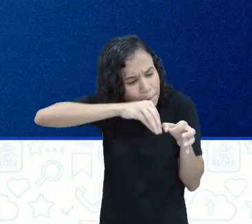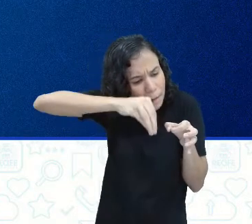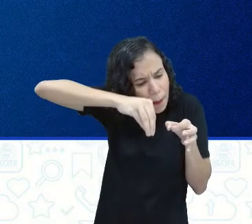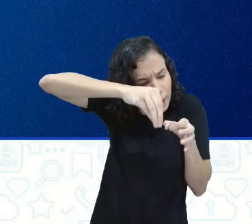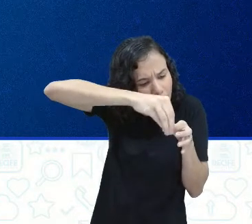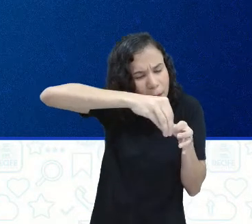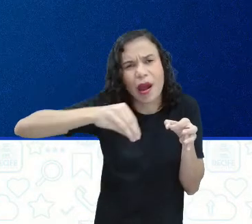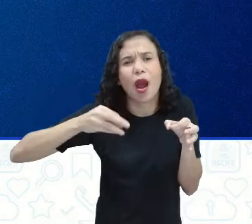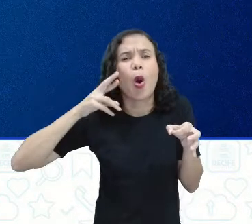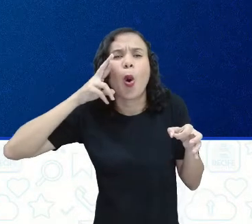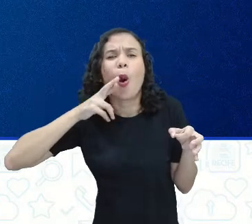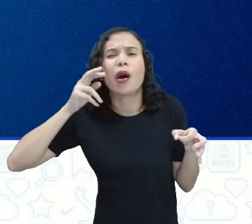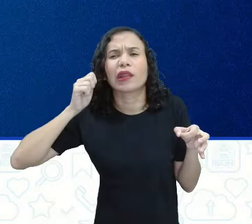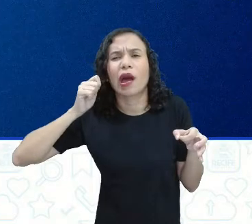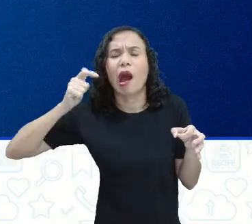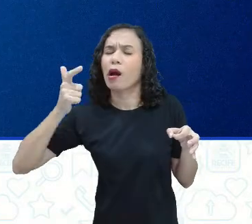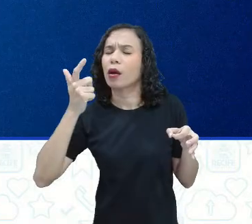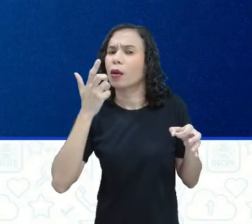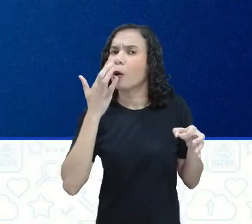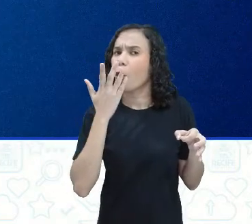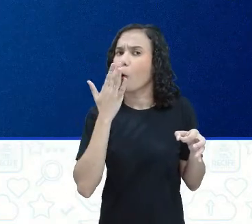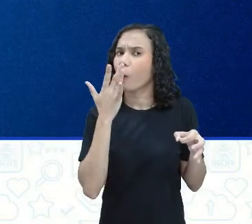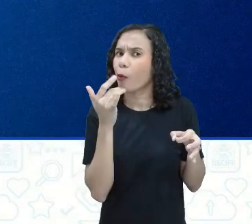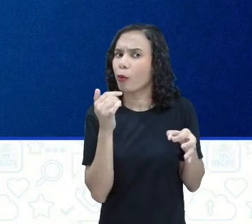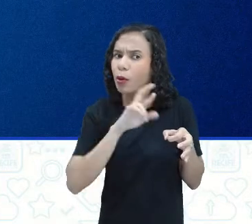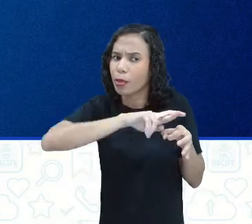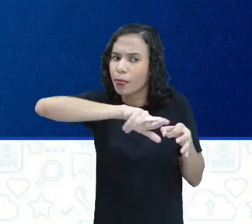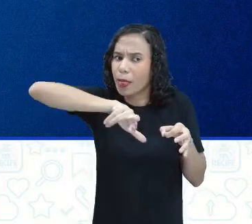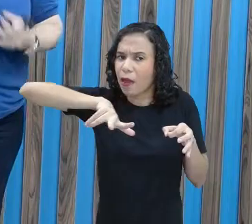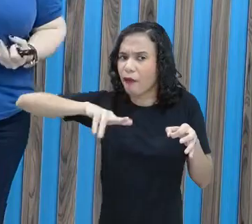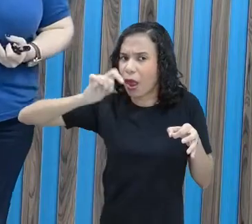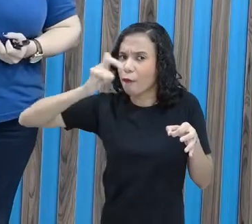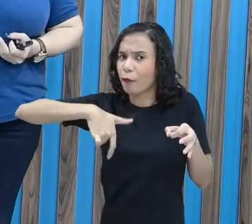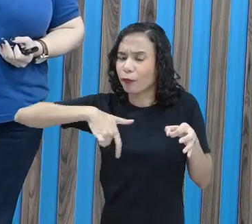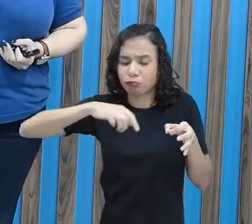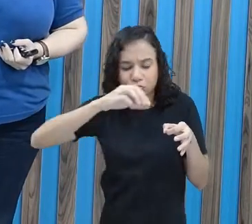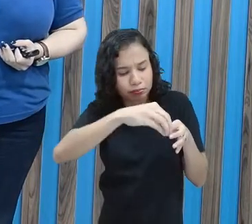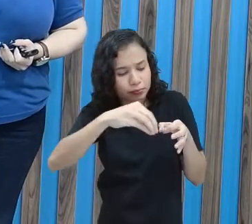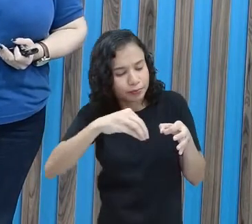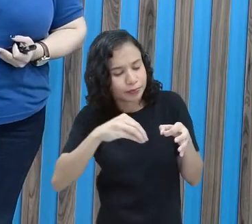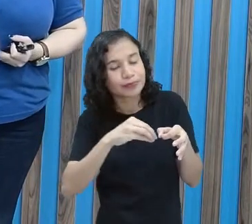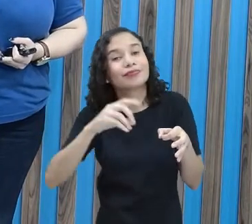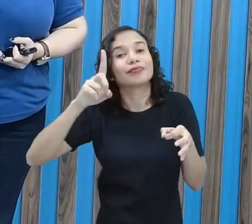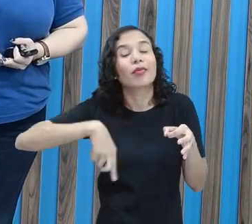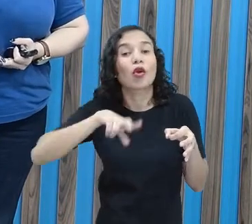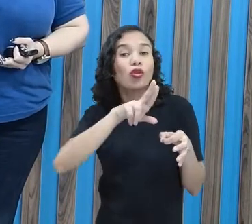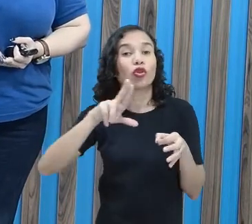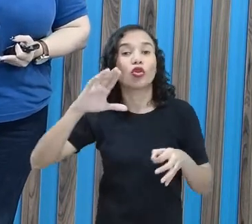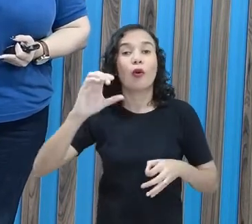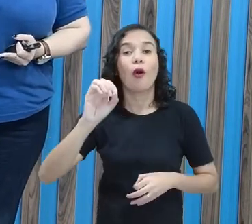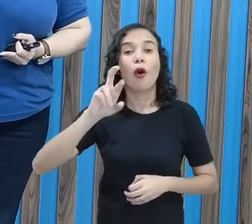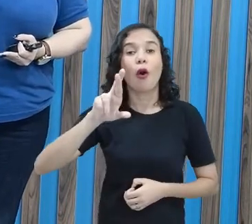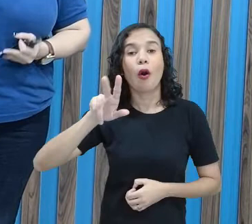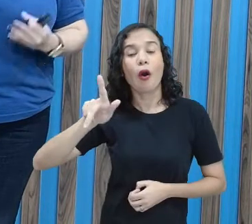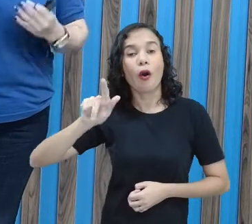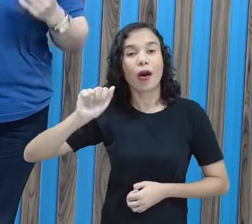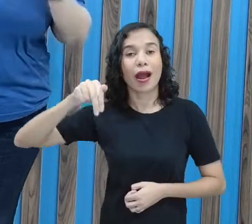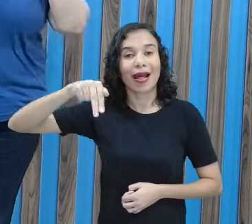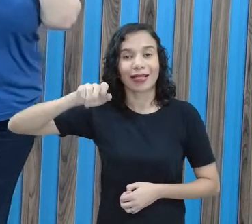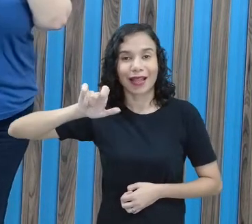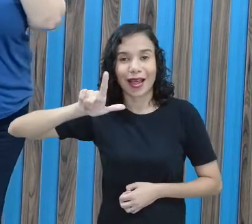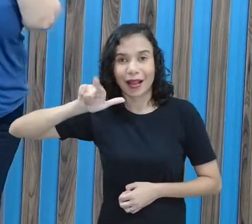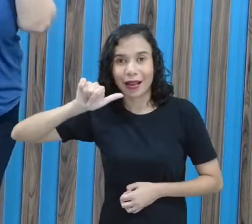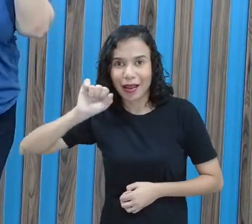estruturas azuis e tudo mais, com formatos diferentes. Essas são as organelas. Essas organelas são o